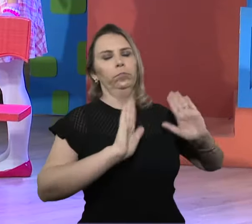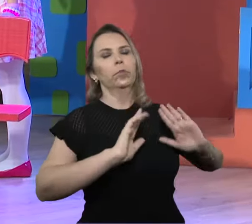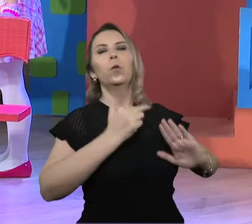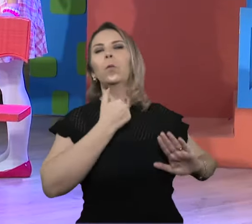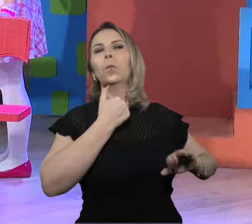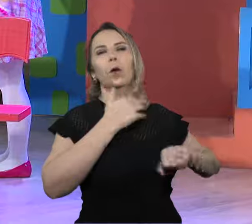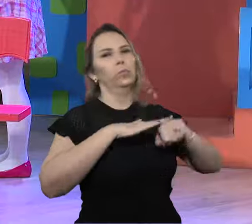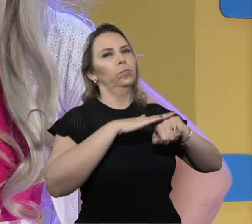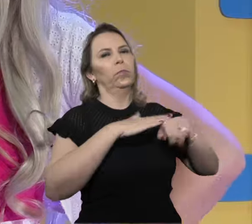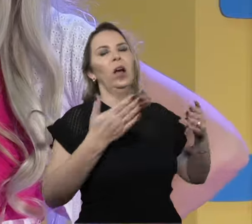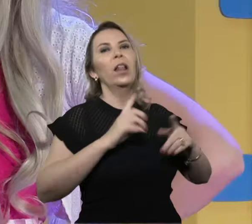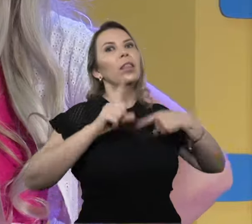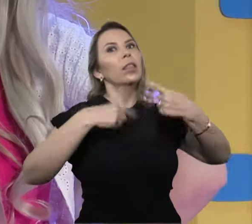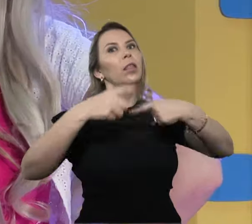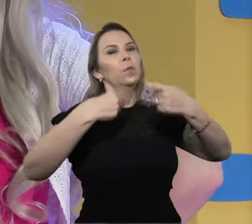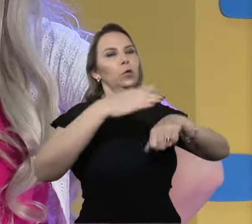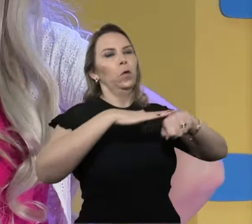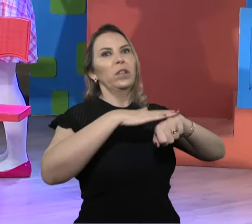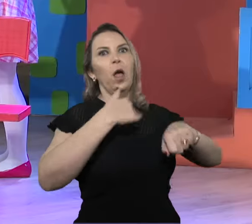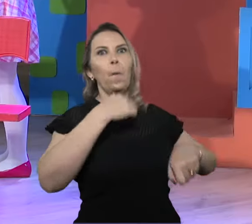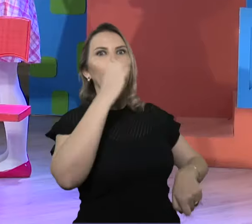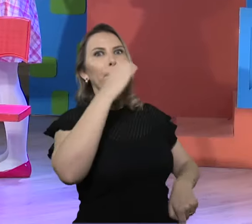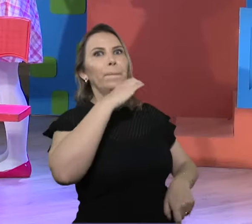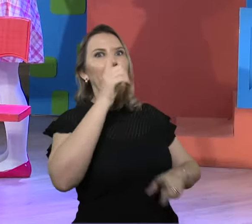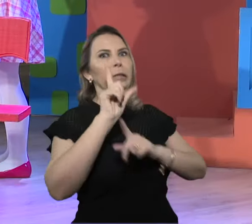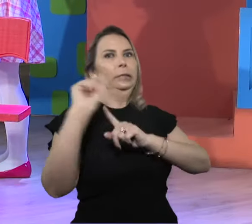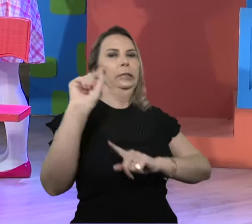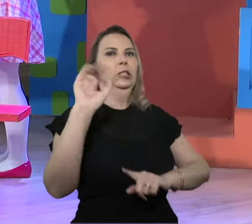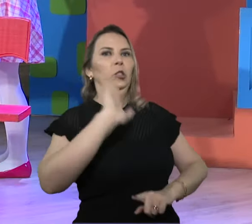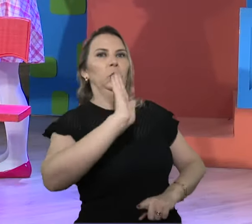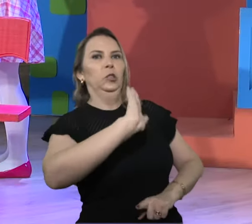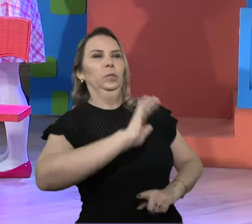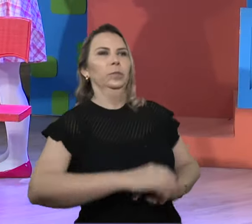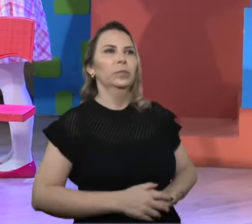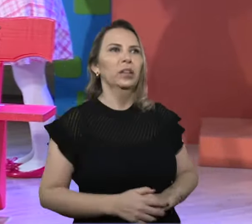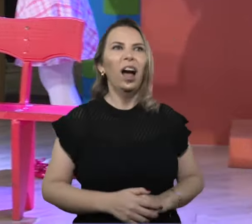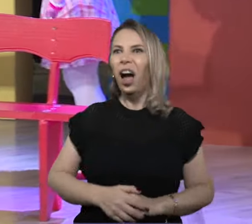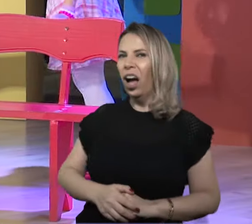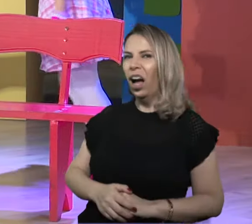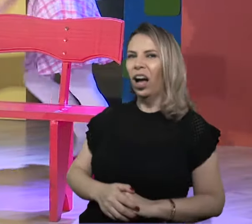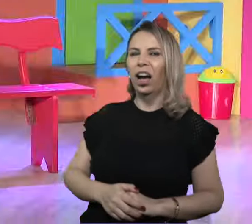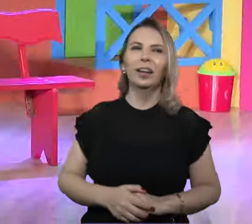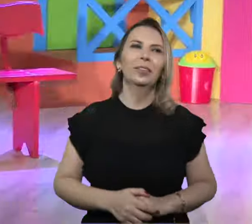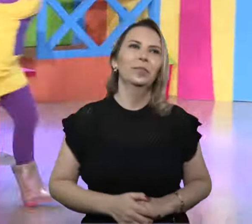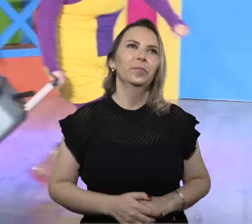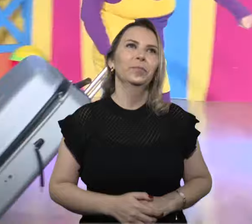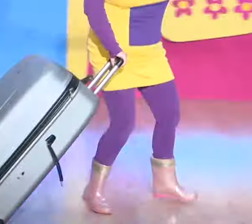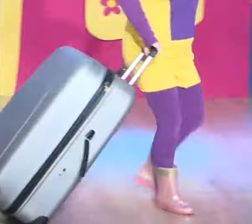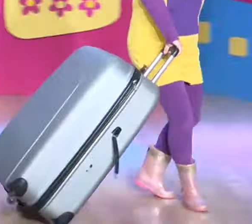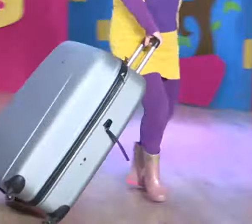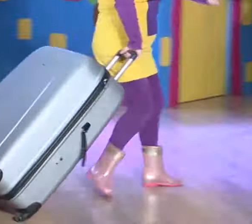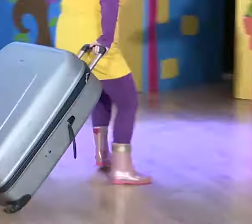Agora não, Nadine. Eu não posso falar com você. Depois a gente fala. Eu tô com muita pressa. Tchau!